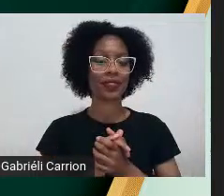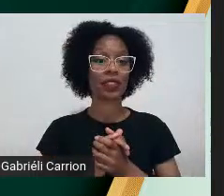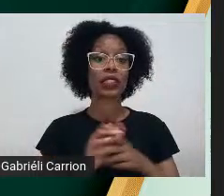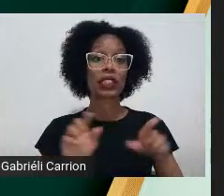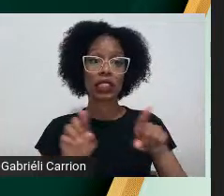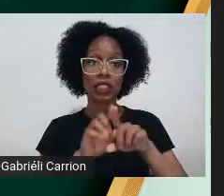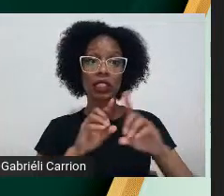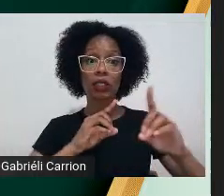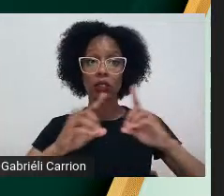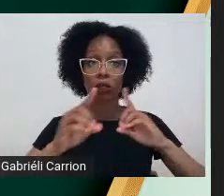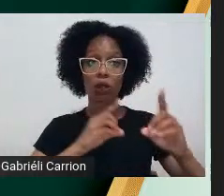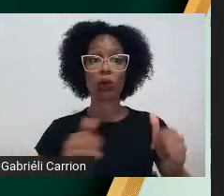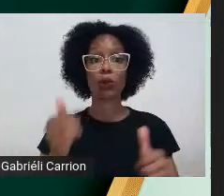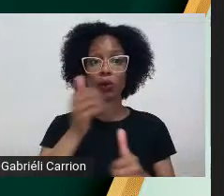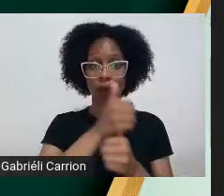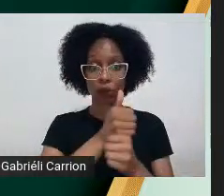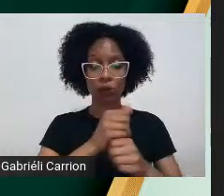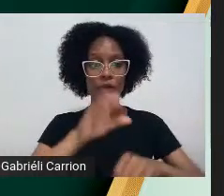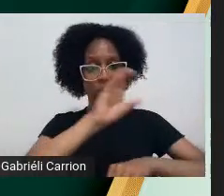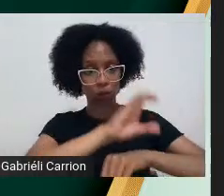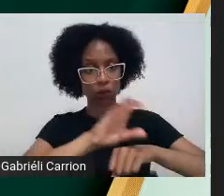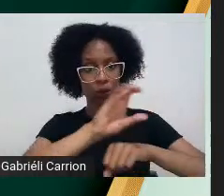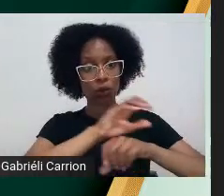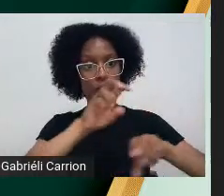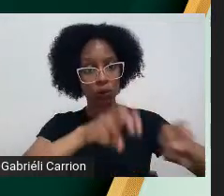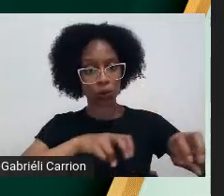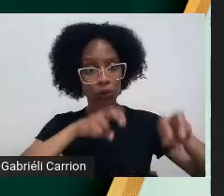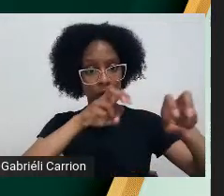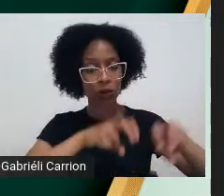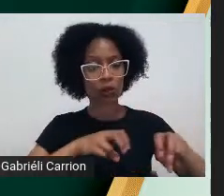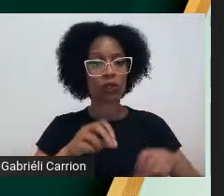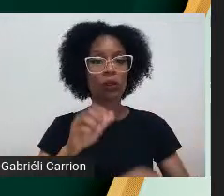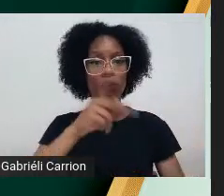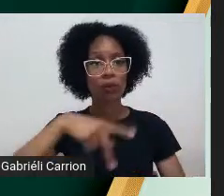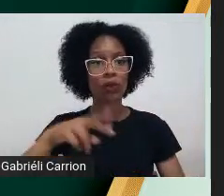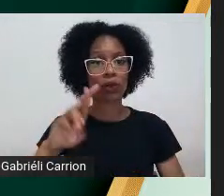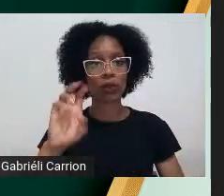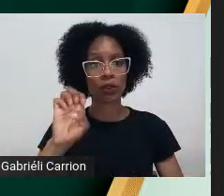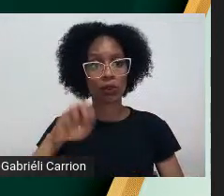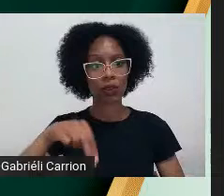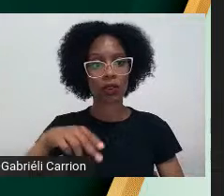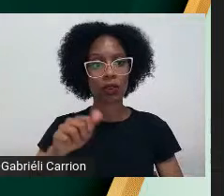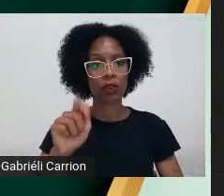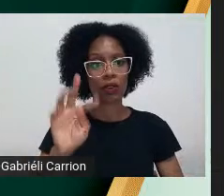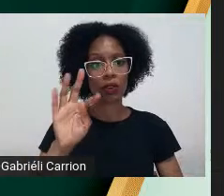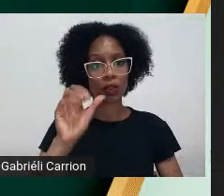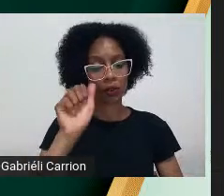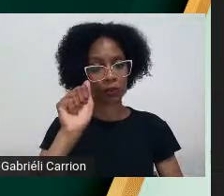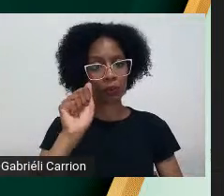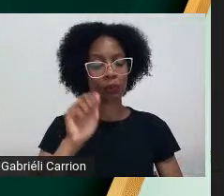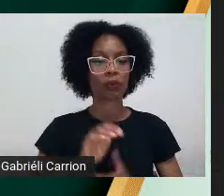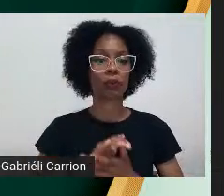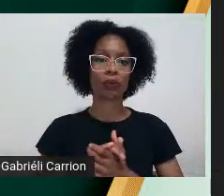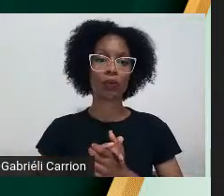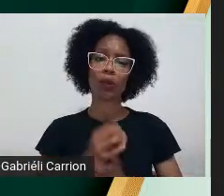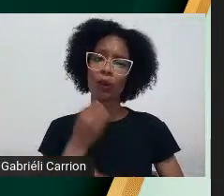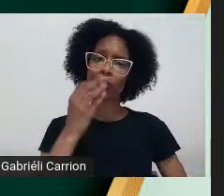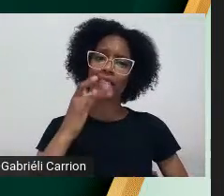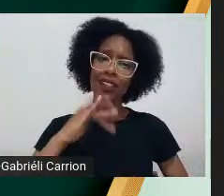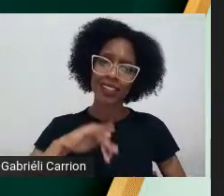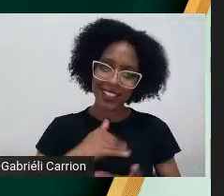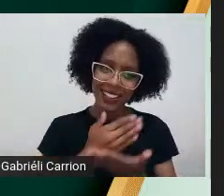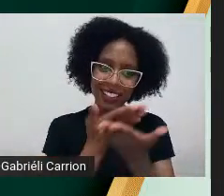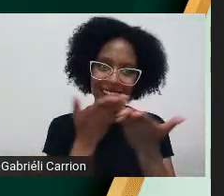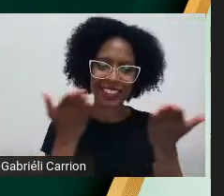Coordenadora substituta do curso de Agronomia, professora Renata Silva Canuto de Pinho. Boa tarde a todos.